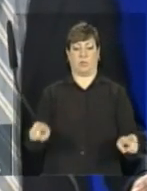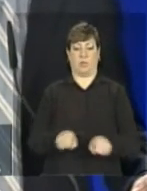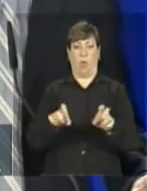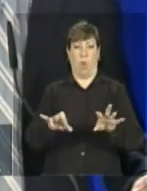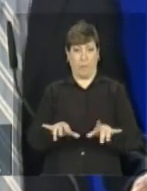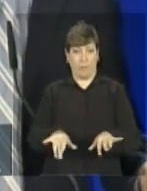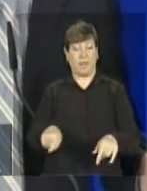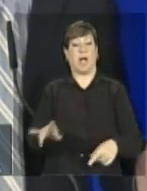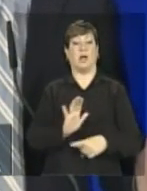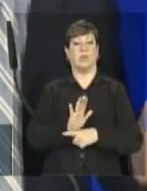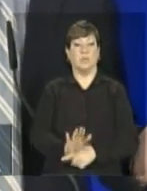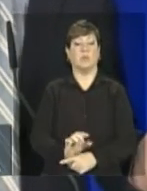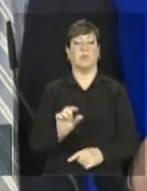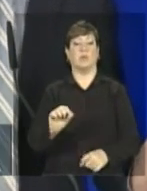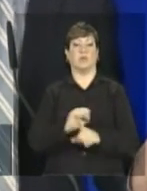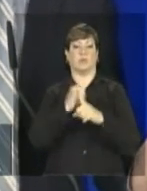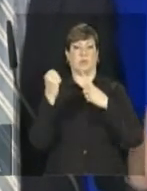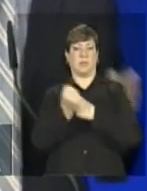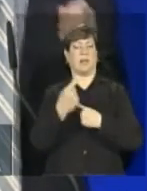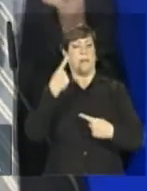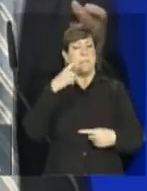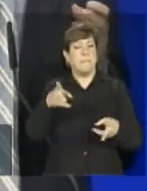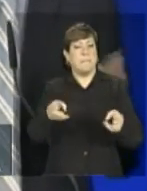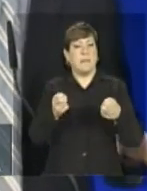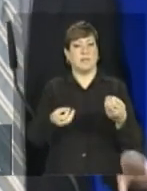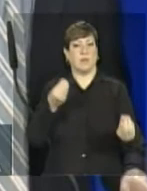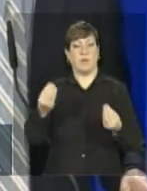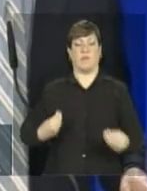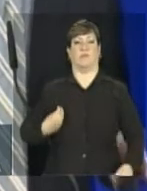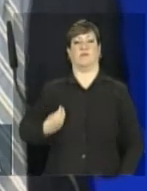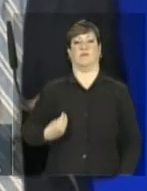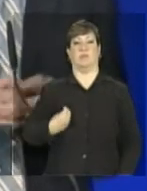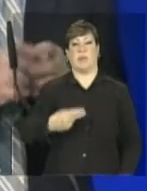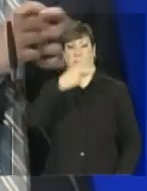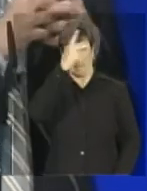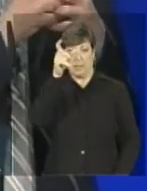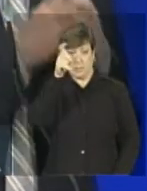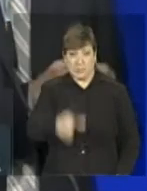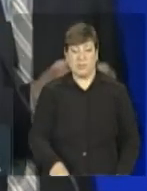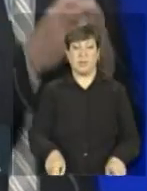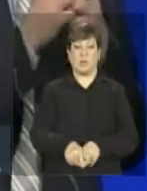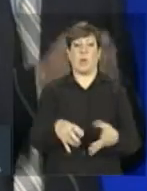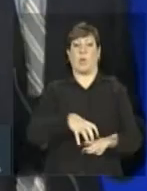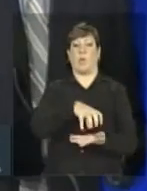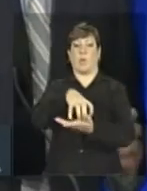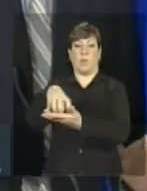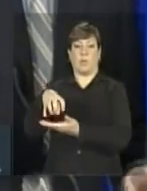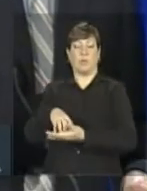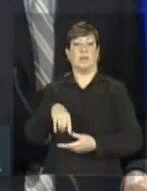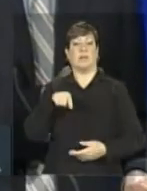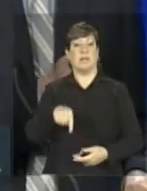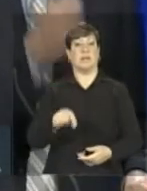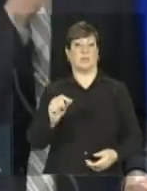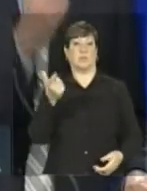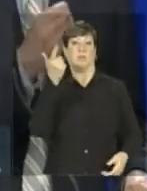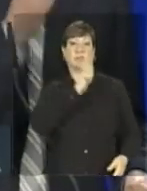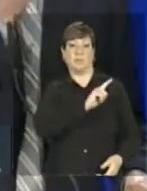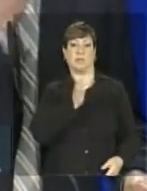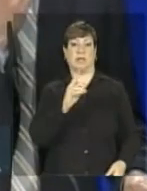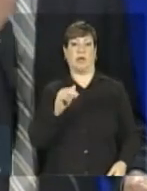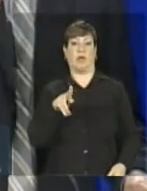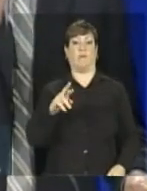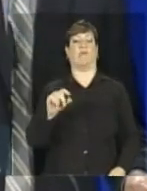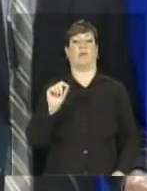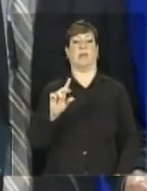que a sociedade tenha uma melhor percepção do funcionamento das pessoas e das comunidades. Será o triunfo de dados